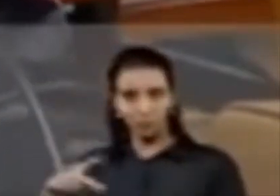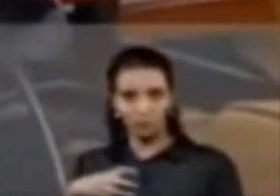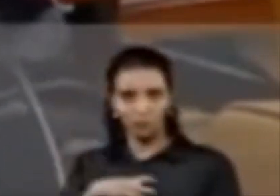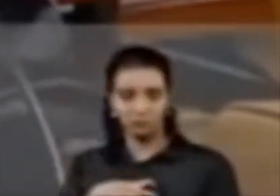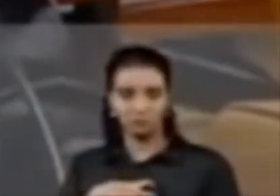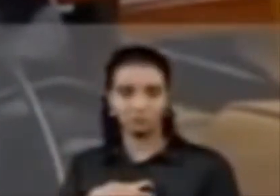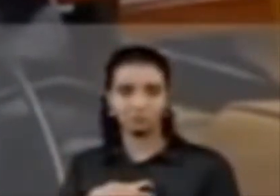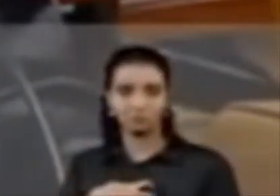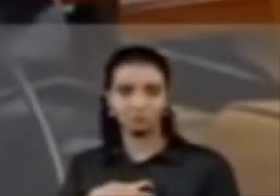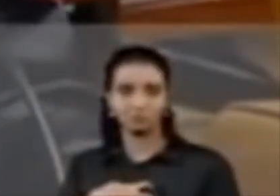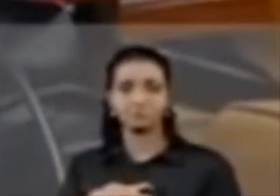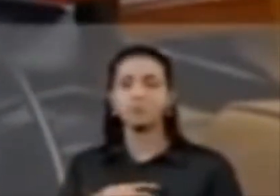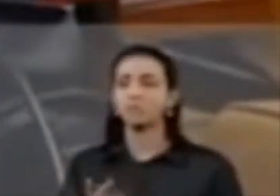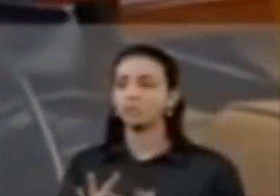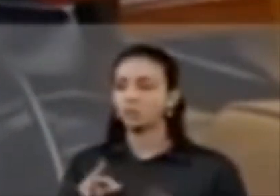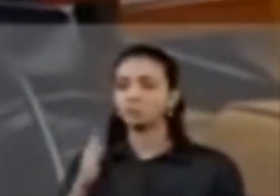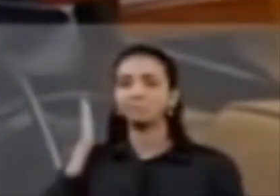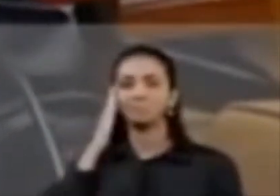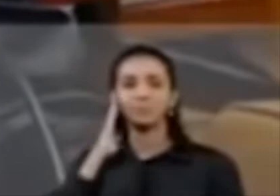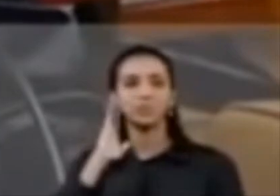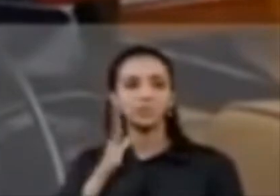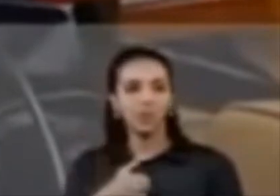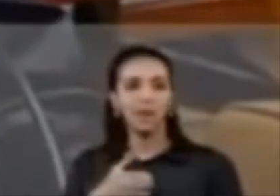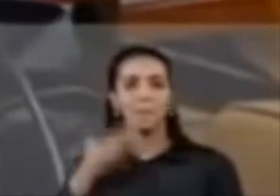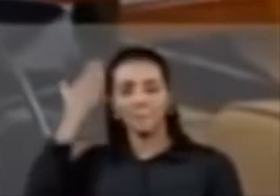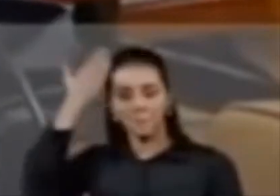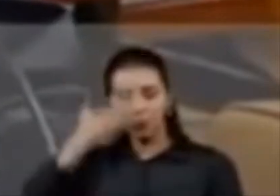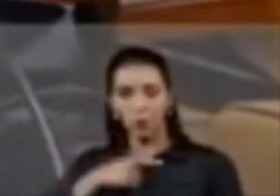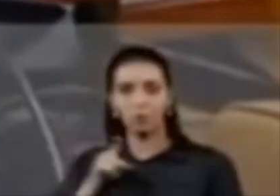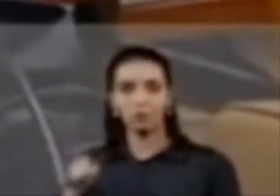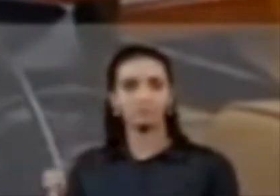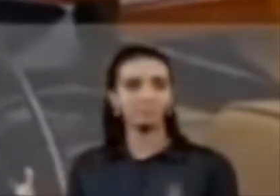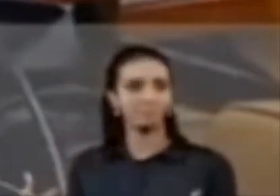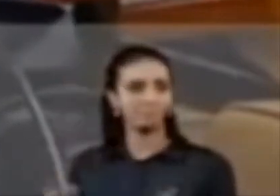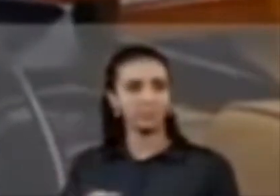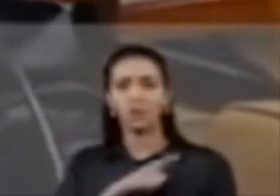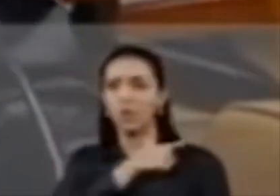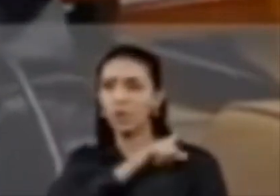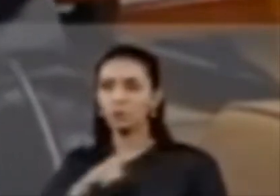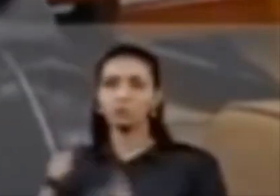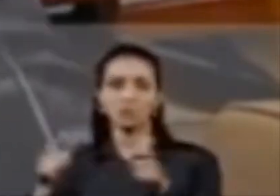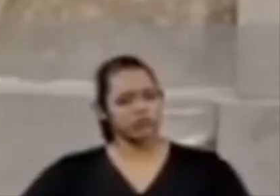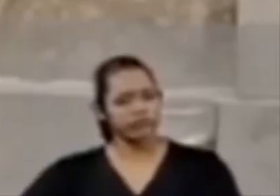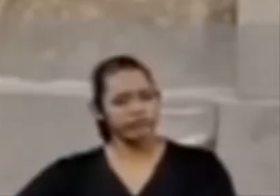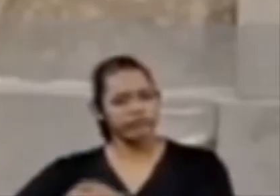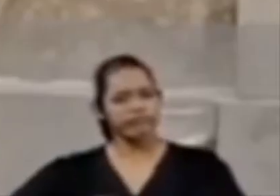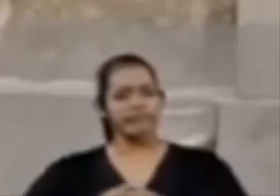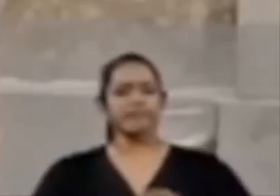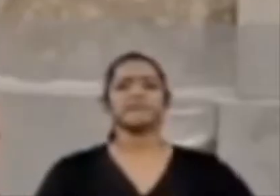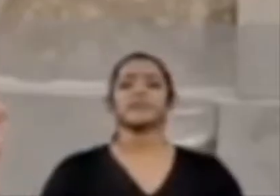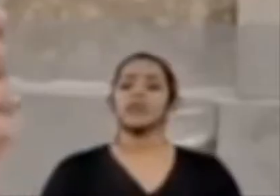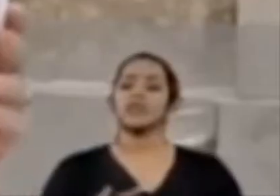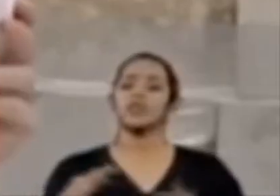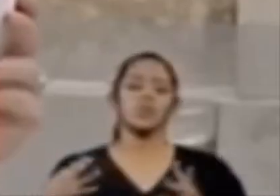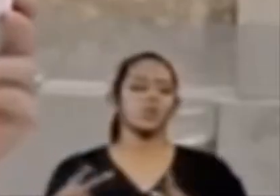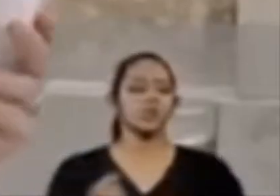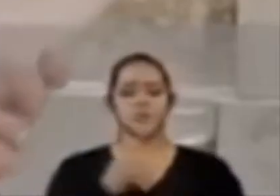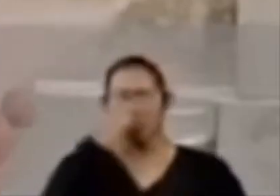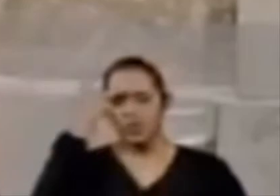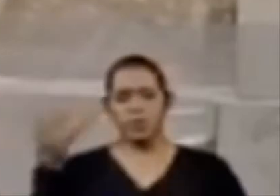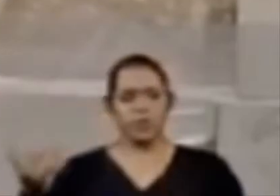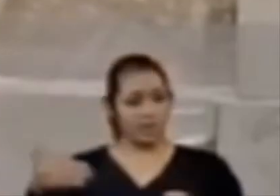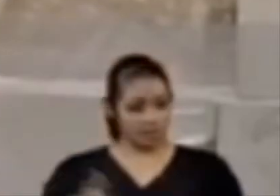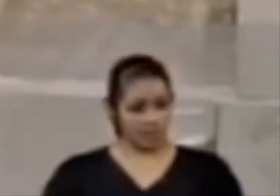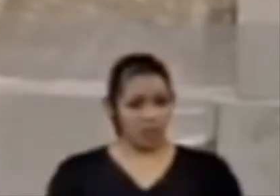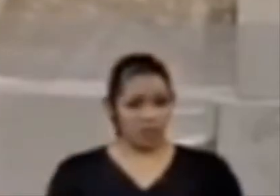já testada e aprovada na condução bem-sucedida de outras instituições. A Procuradora-Geral da República,